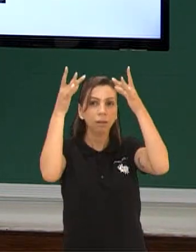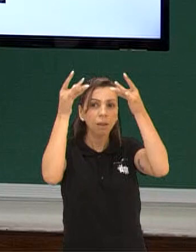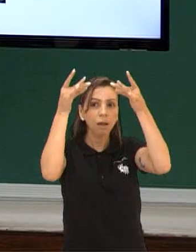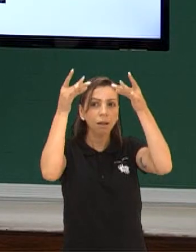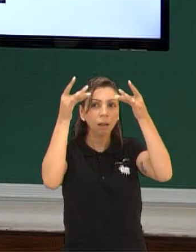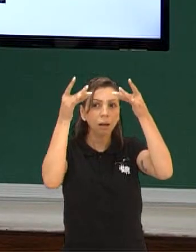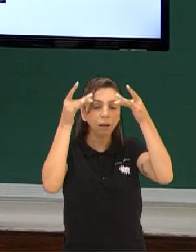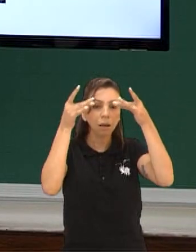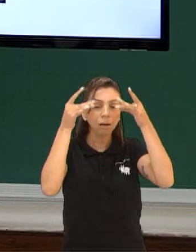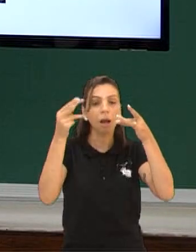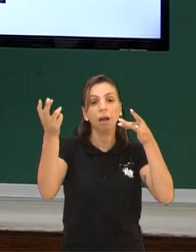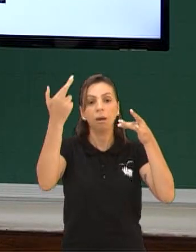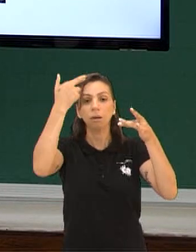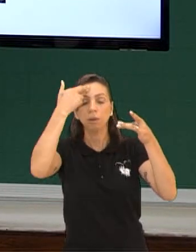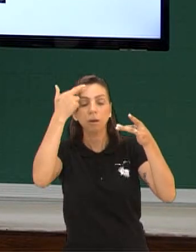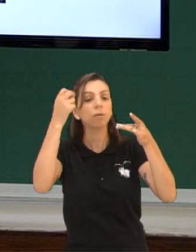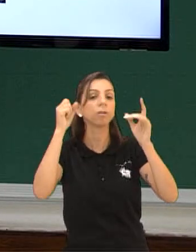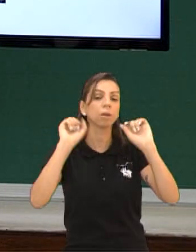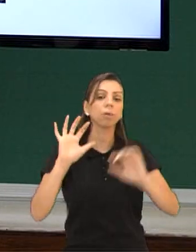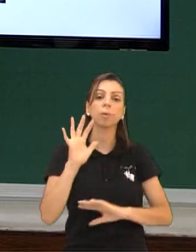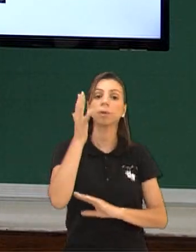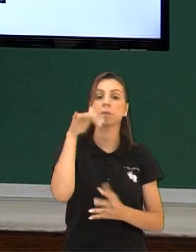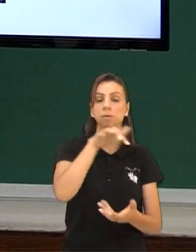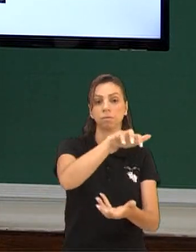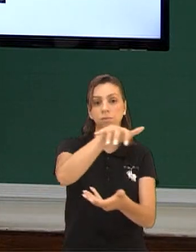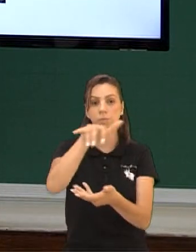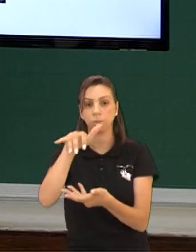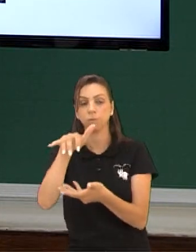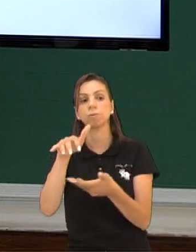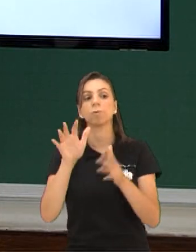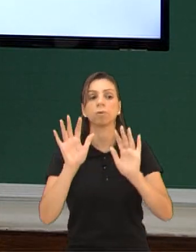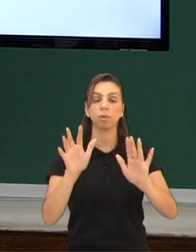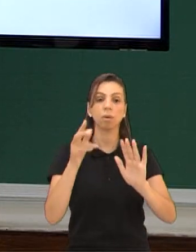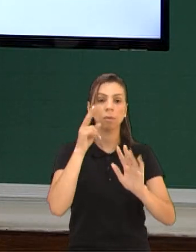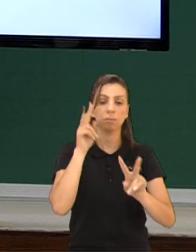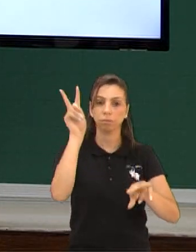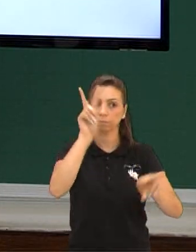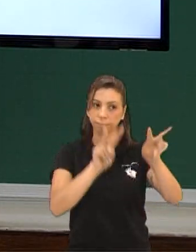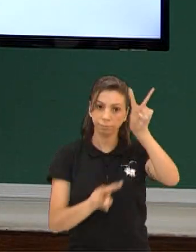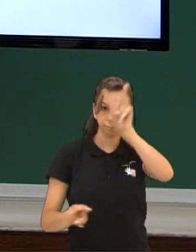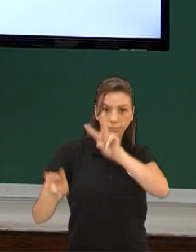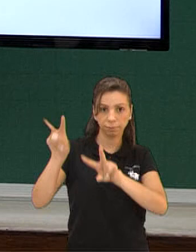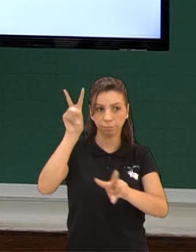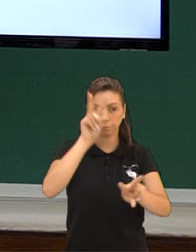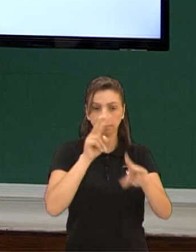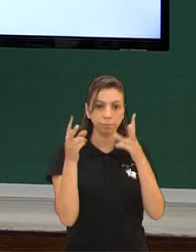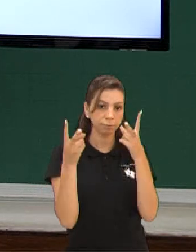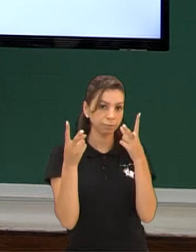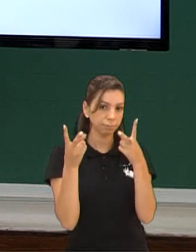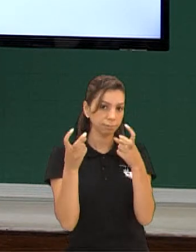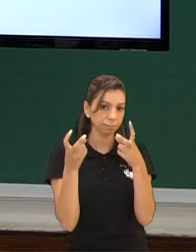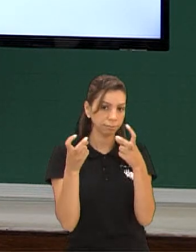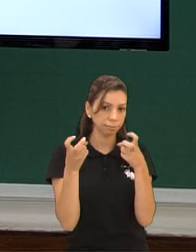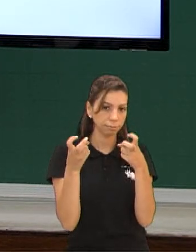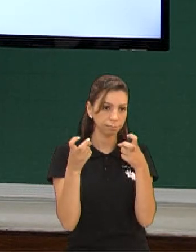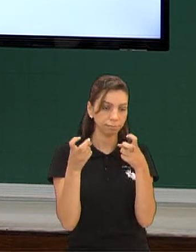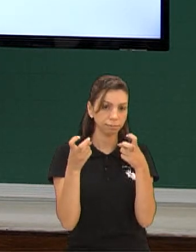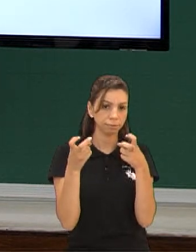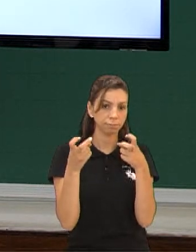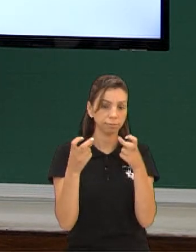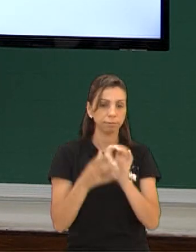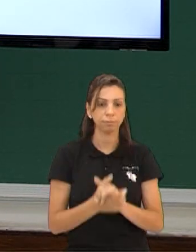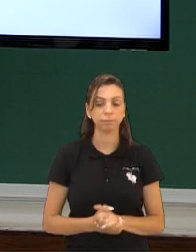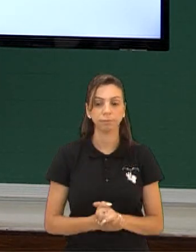nossa racionalidade aquilo que acontece no mundo. Então, se vocês olharem para essa imagem aqui, ó, vocês vão perceber,